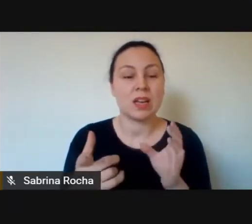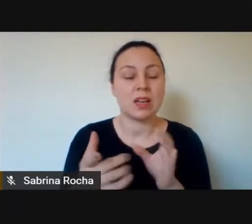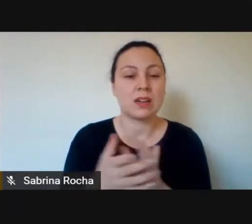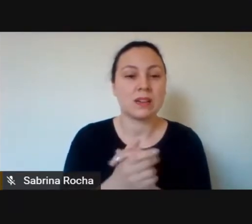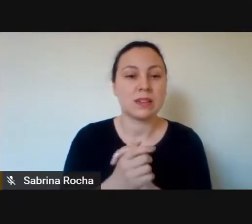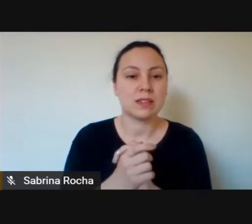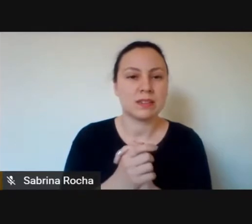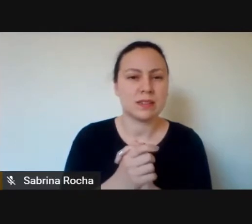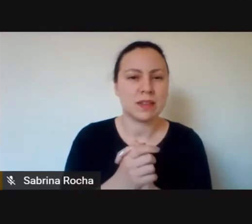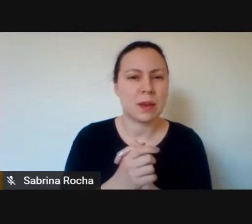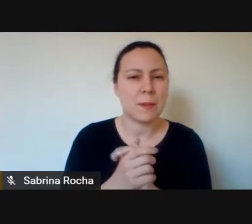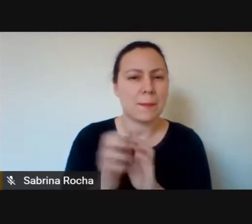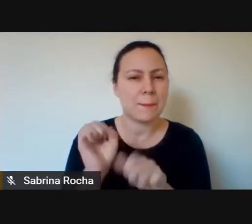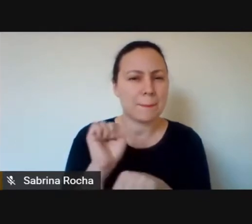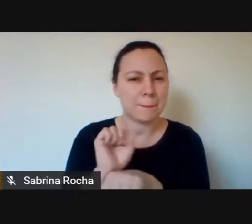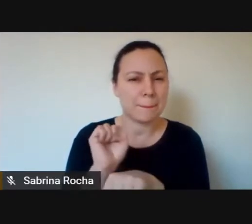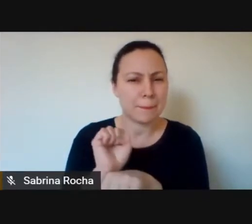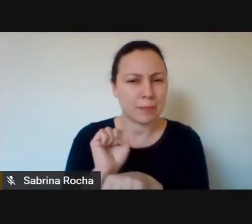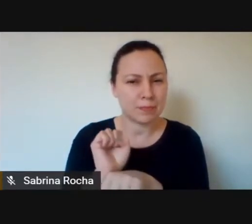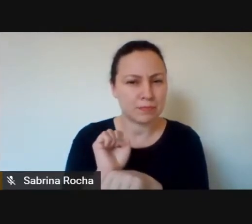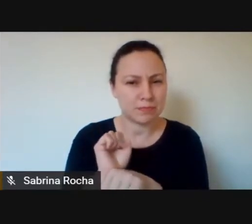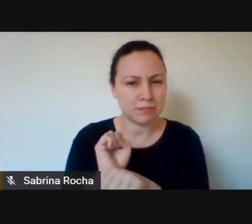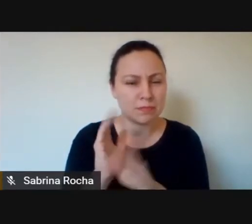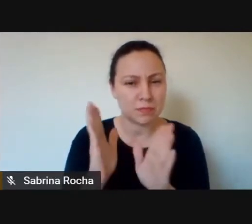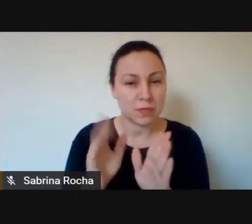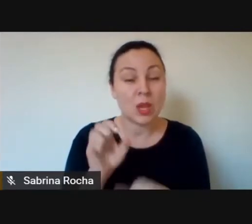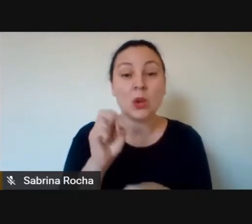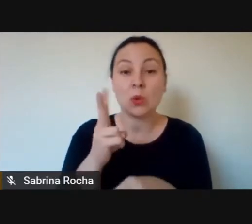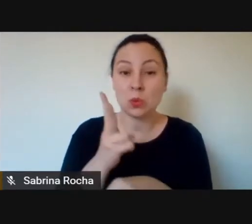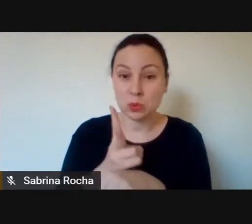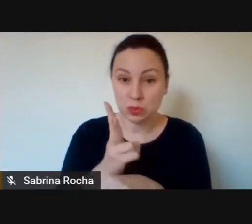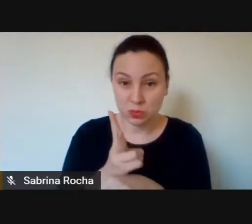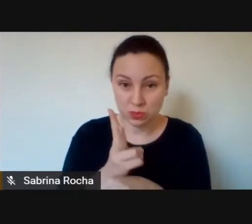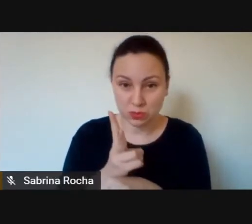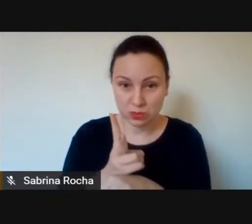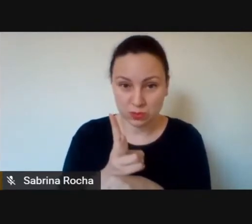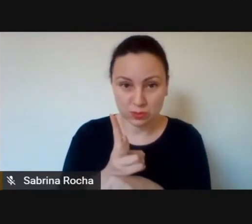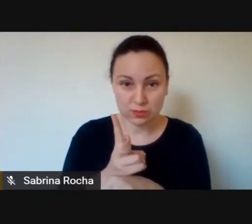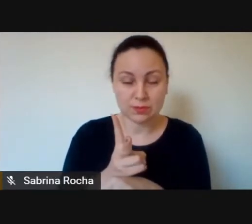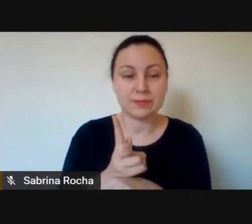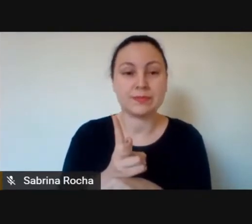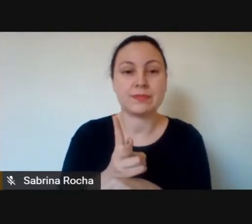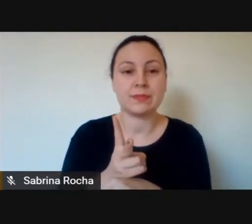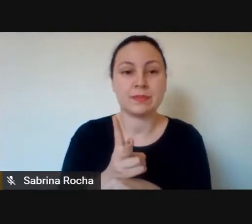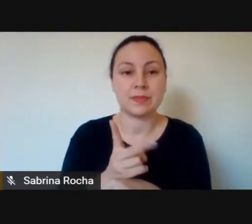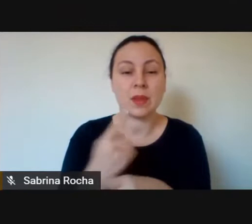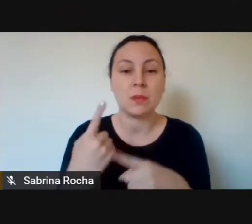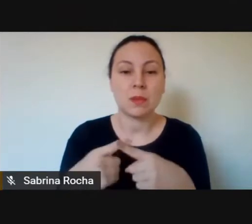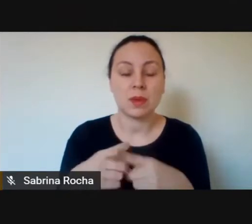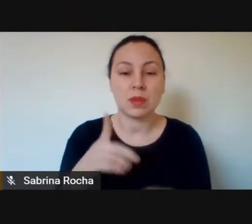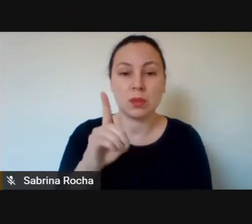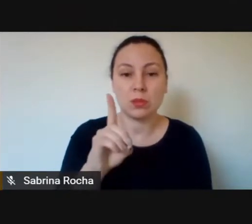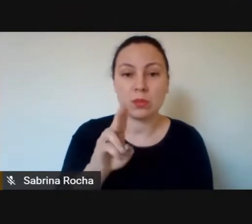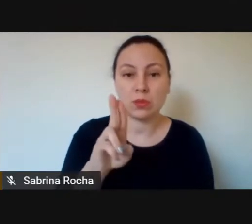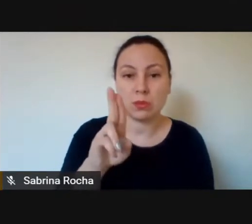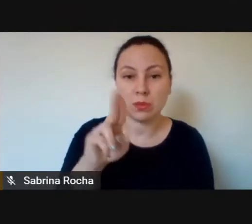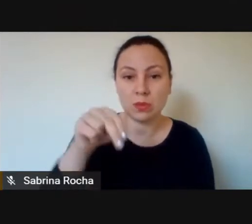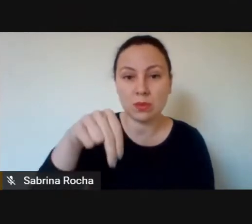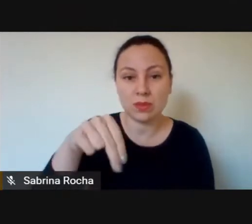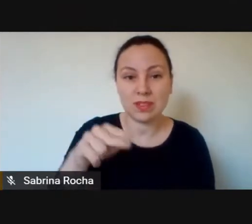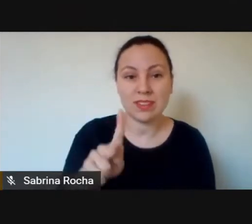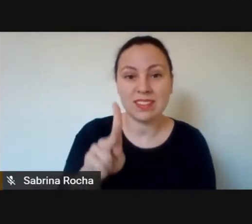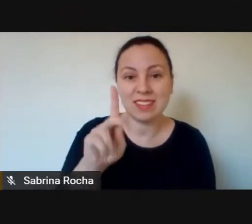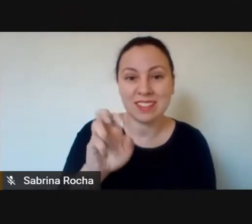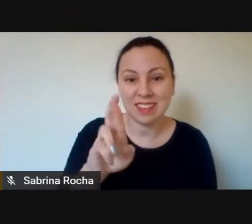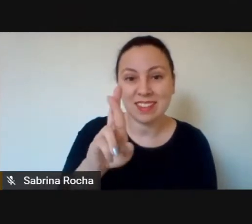gente vai dar uma pequena pausa, vocês continuem aí, ok? É porque o Dunker está num lugar, ele está de férias, deixa eu explicar aqui